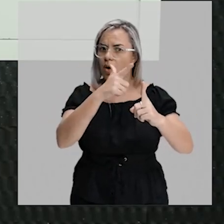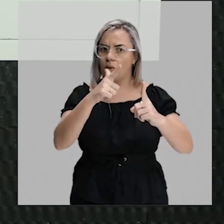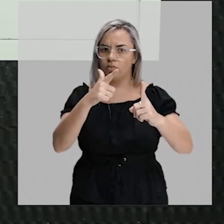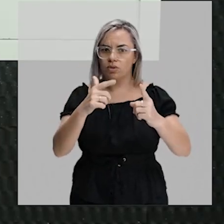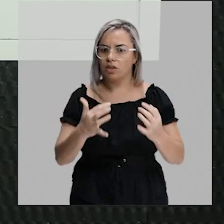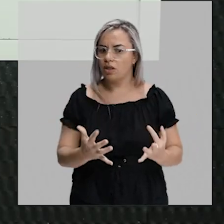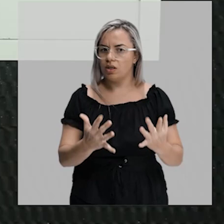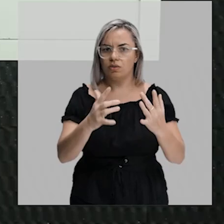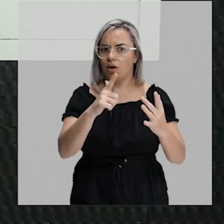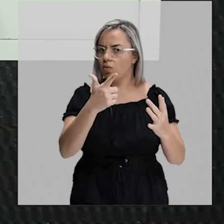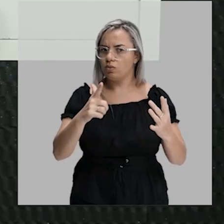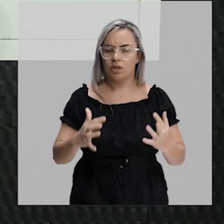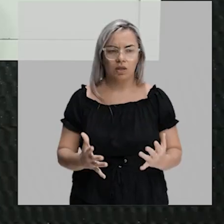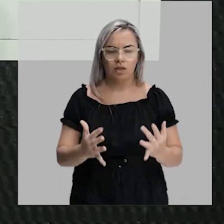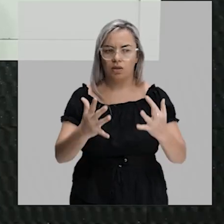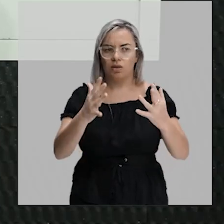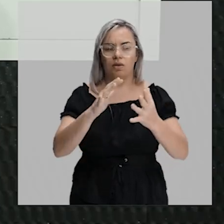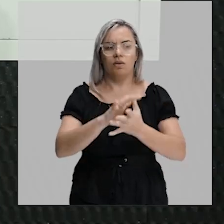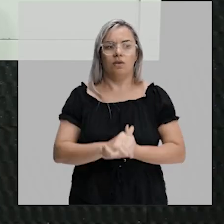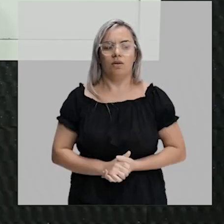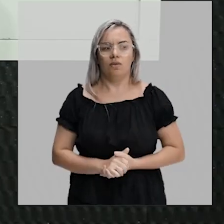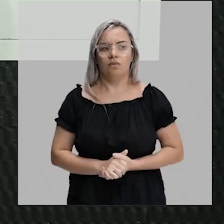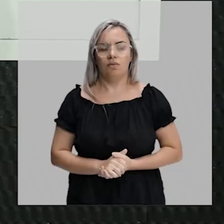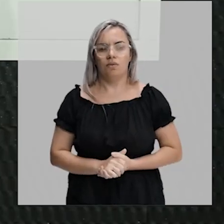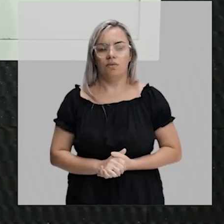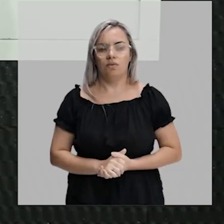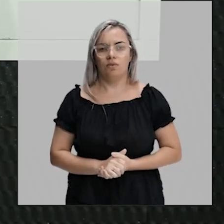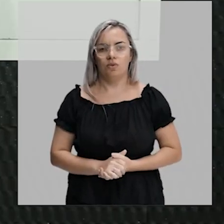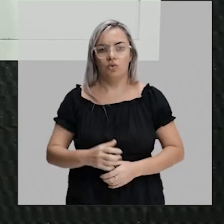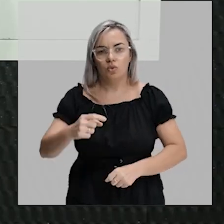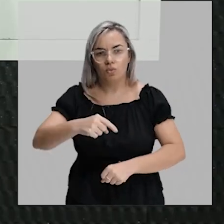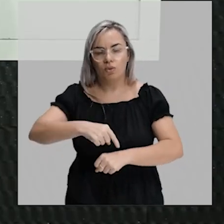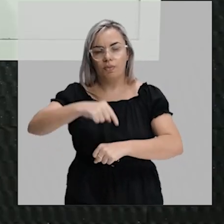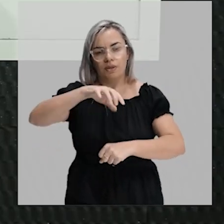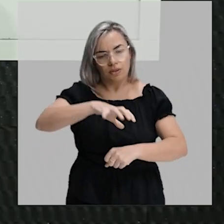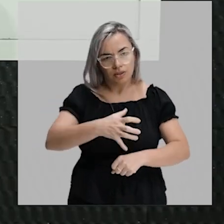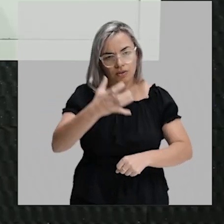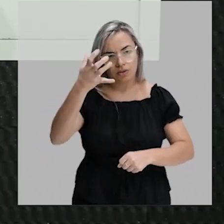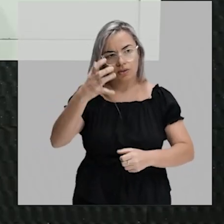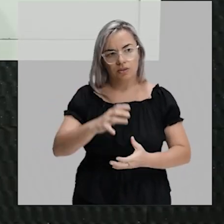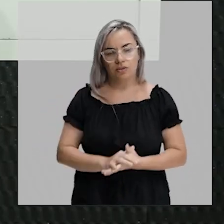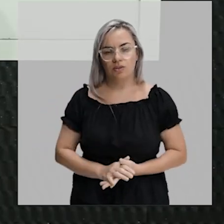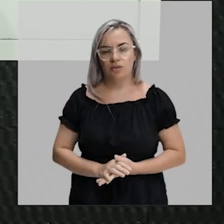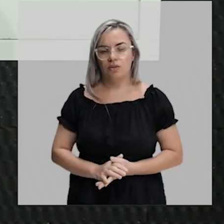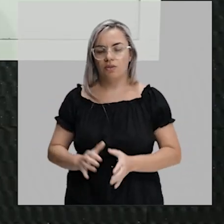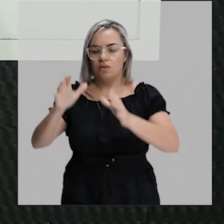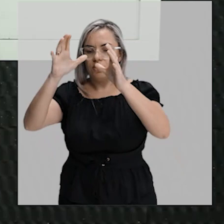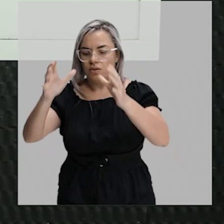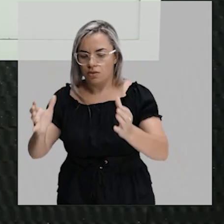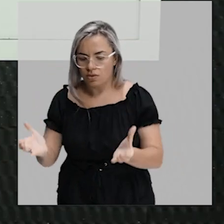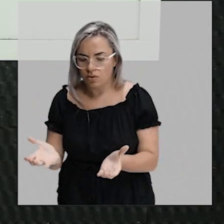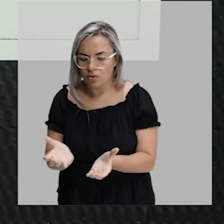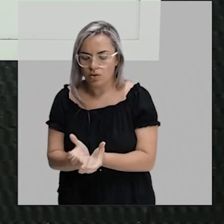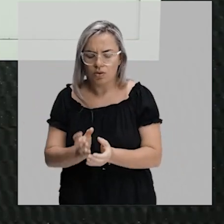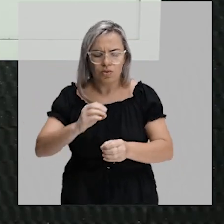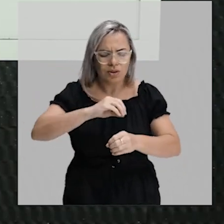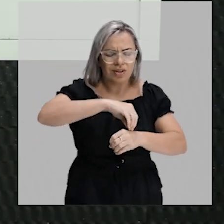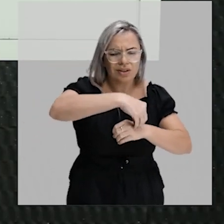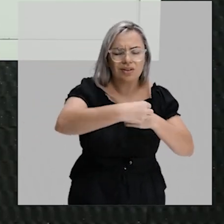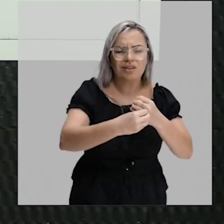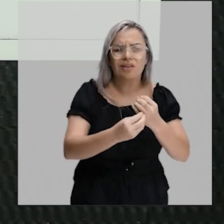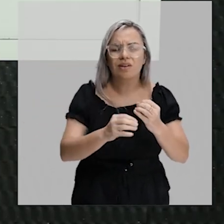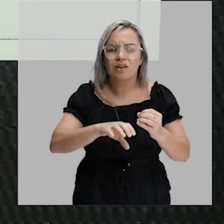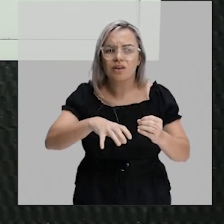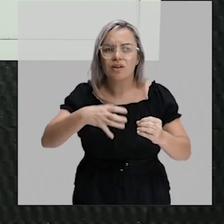ok? Então, no momento em que ele é empurrado, certo? O que vai acontecer com as moléculas desse gás?